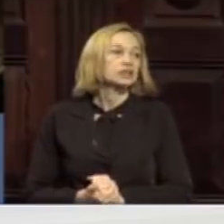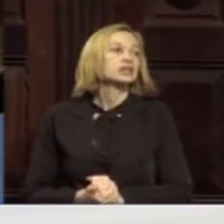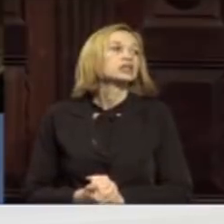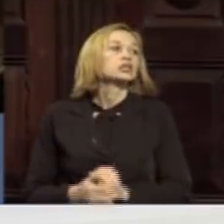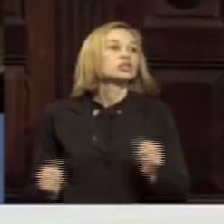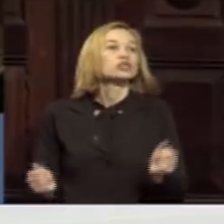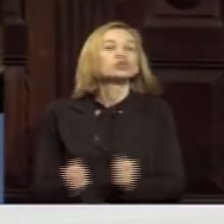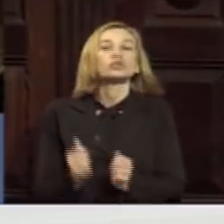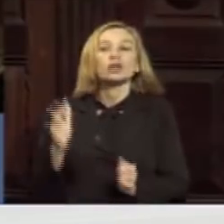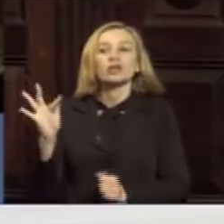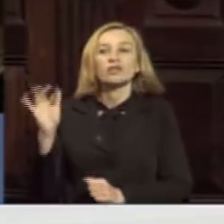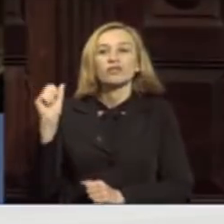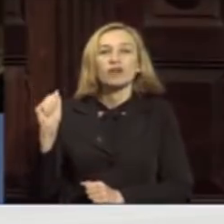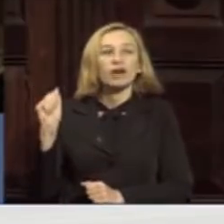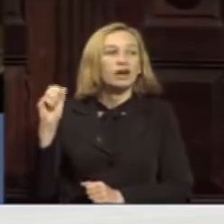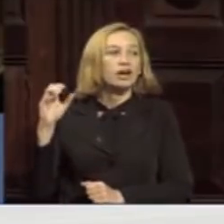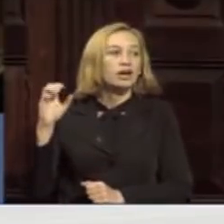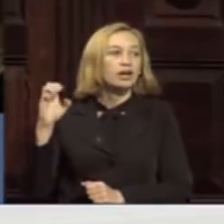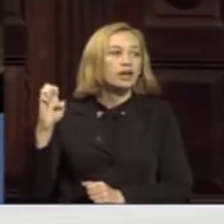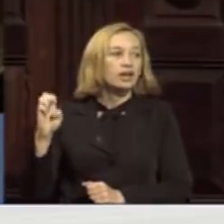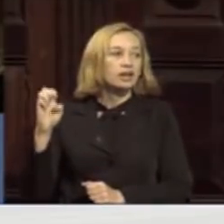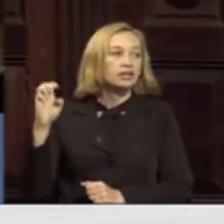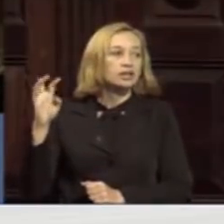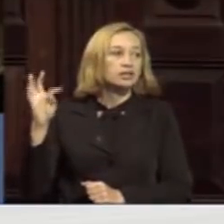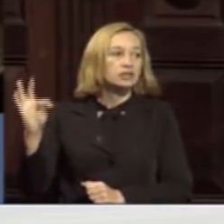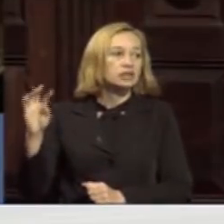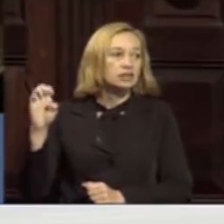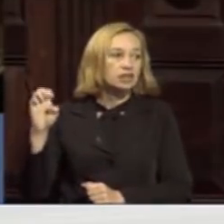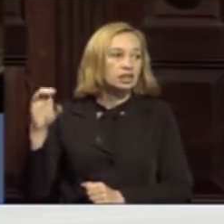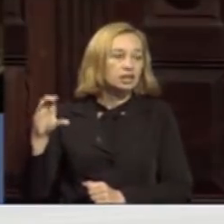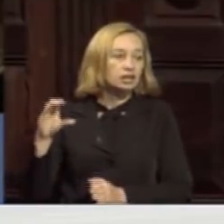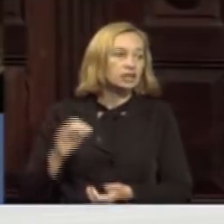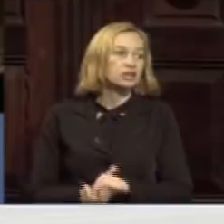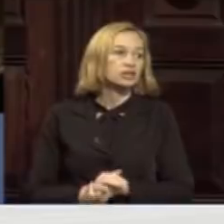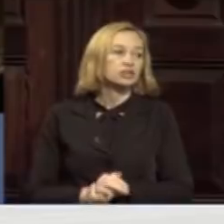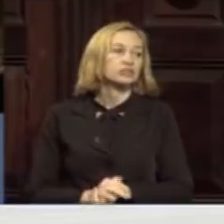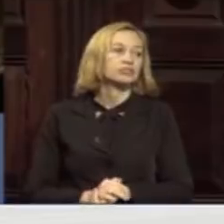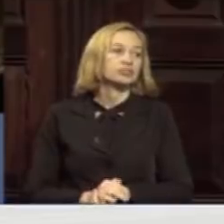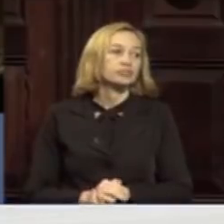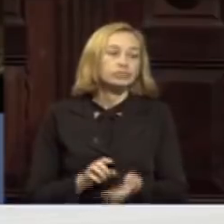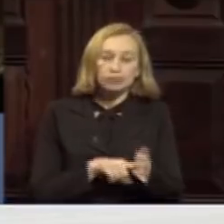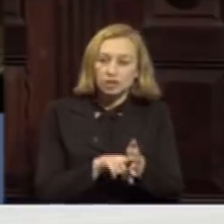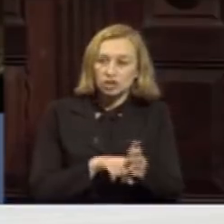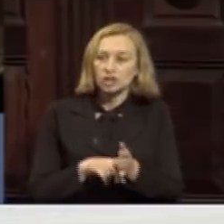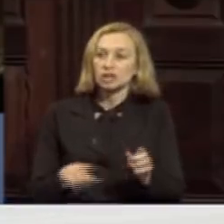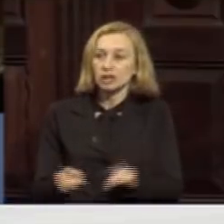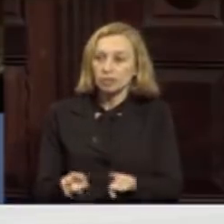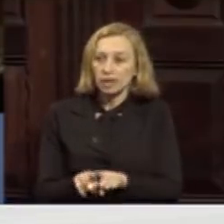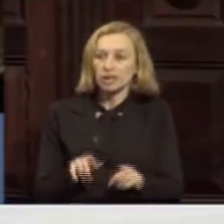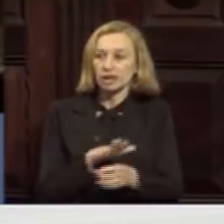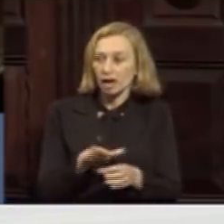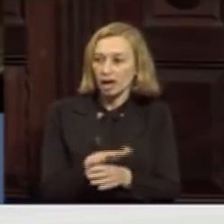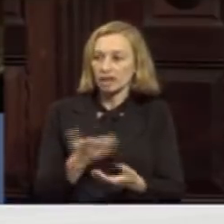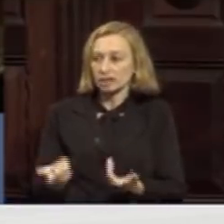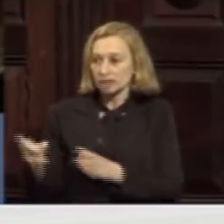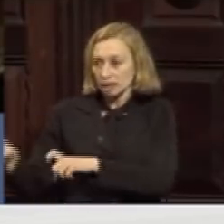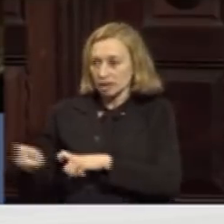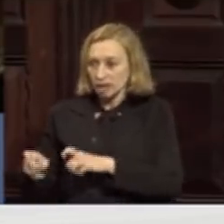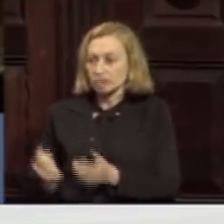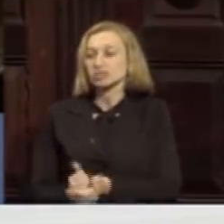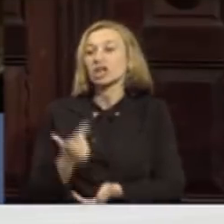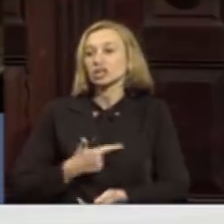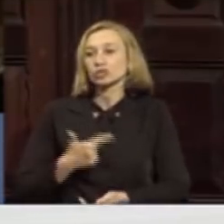FAETEC e, portanto, mantém esses laboratórios, mantém suas estruturas de pesquisa em algumas áreas das ciências agrárias.